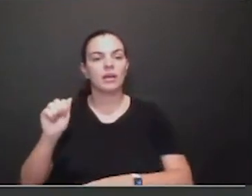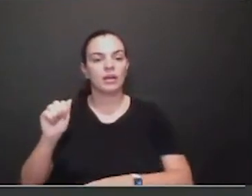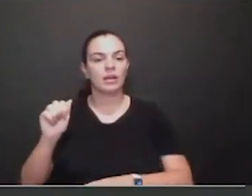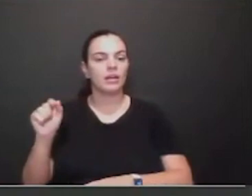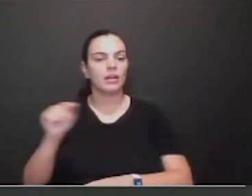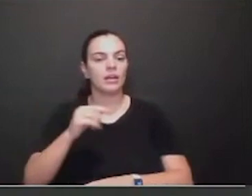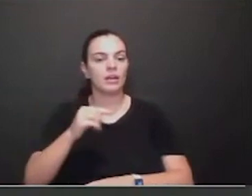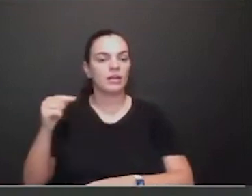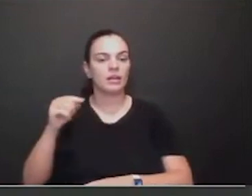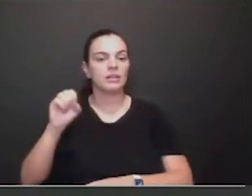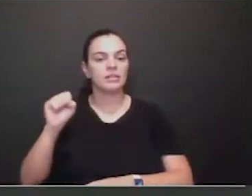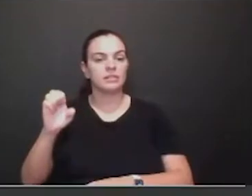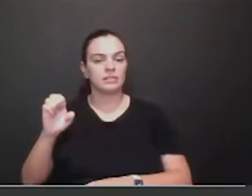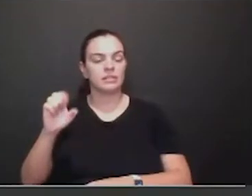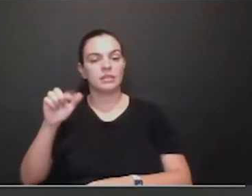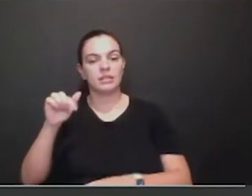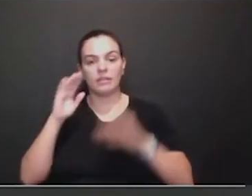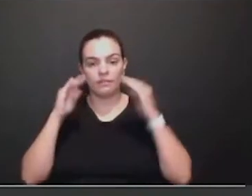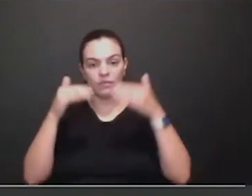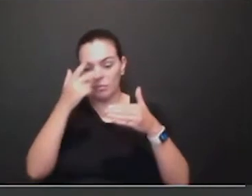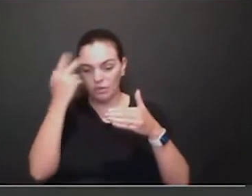rua. Vamos adiante.